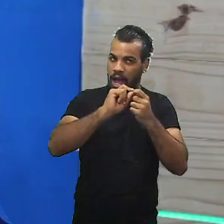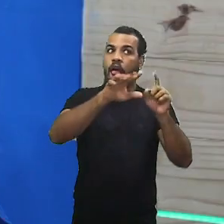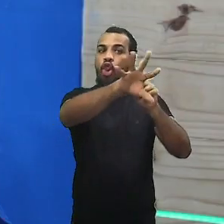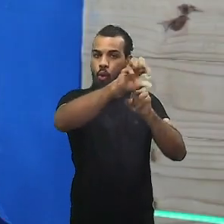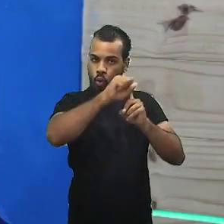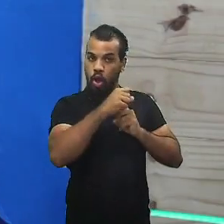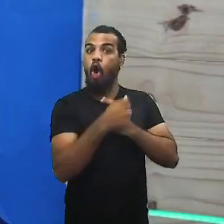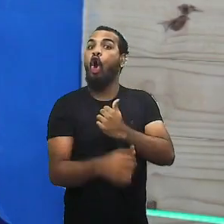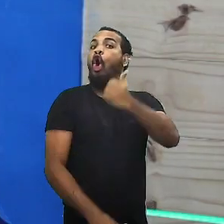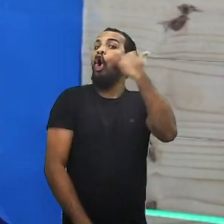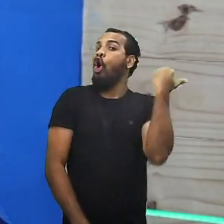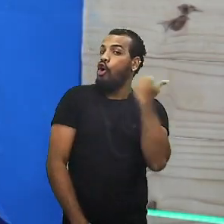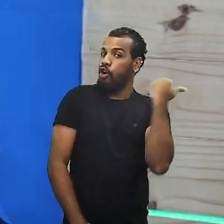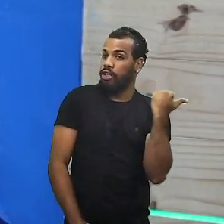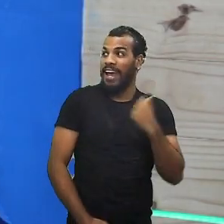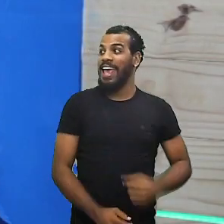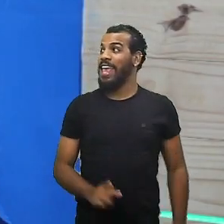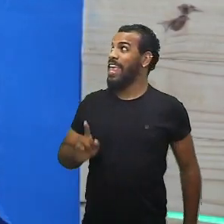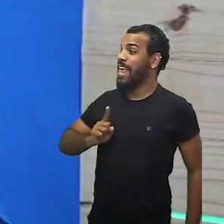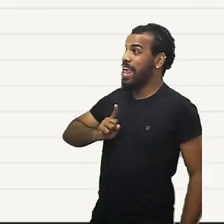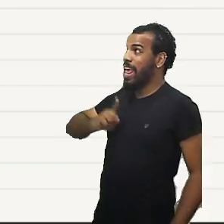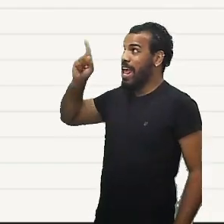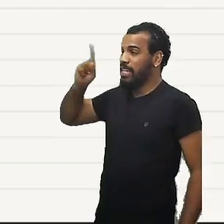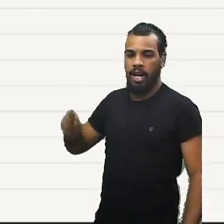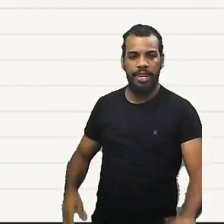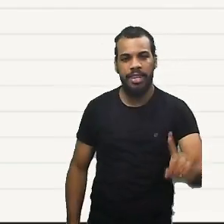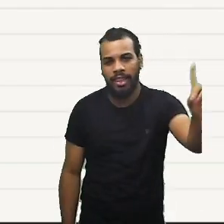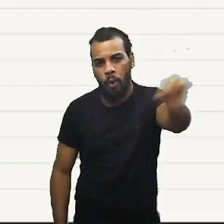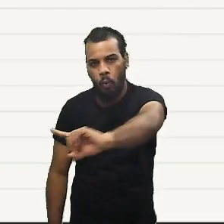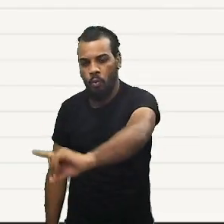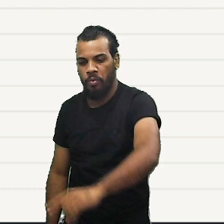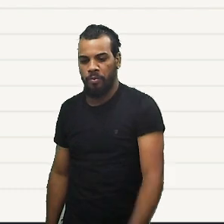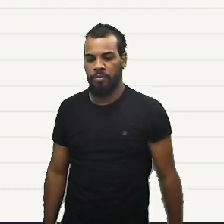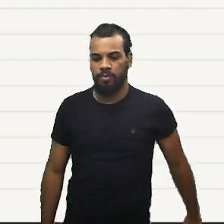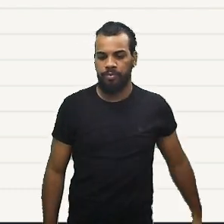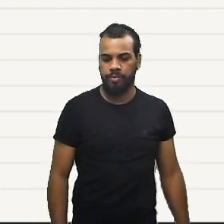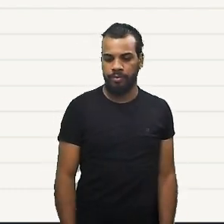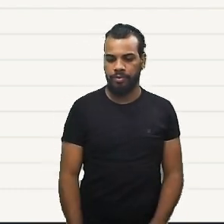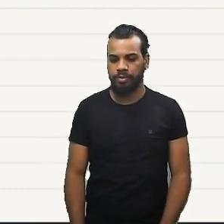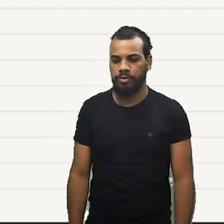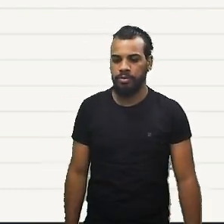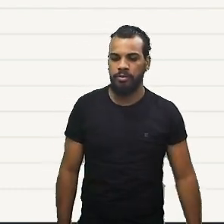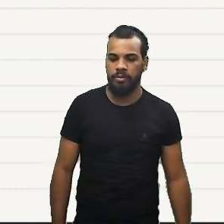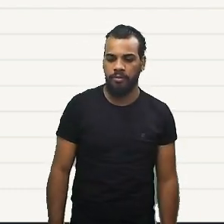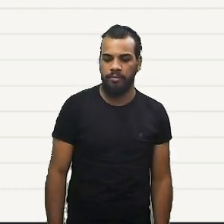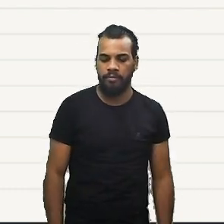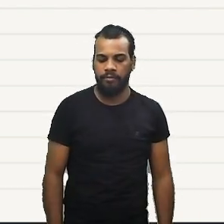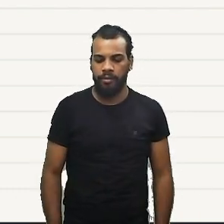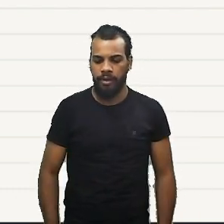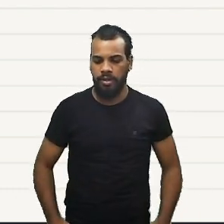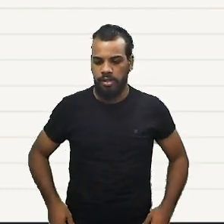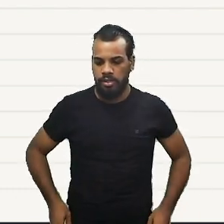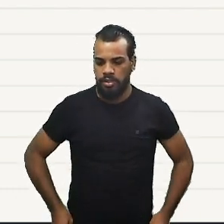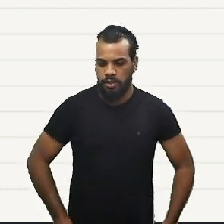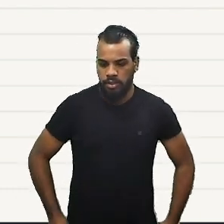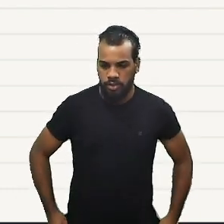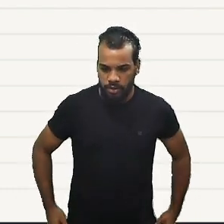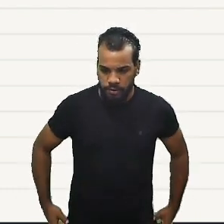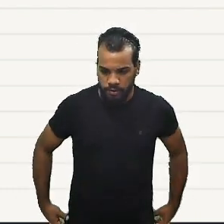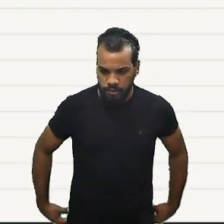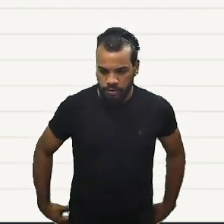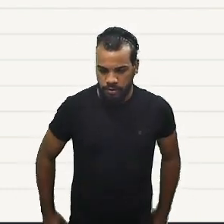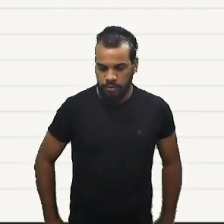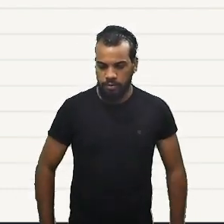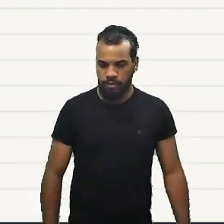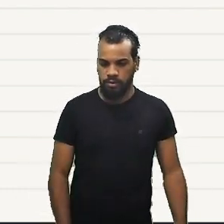faz fotossíntese. Esse produtor, bota aí, Betão. Esse produtor aí, ó, ele faz outro processo. Ele vai